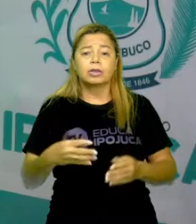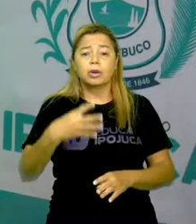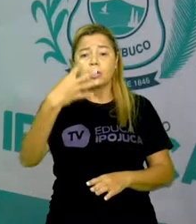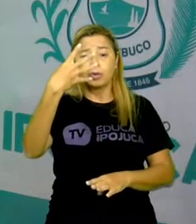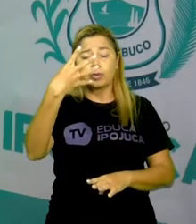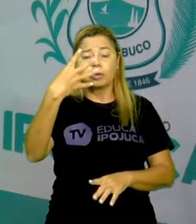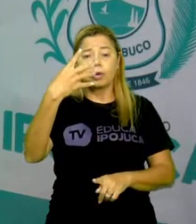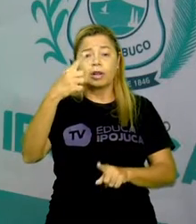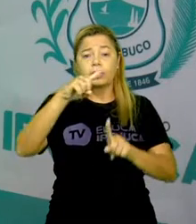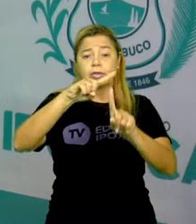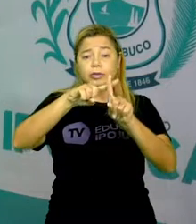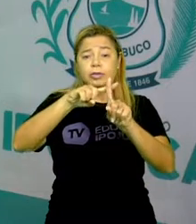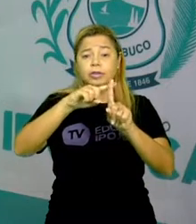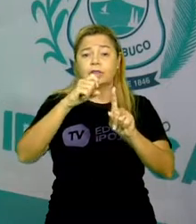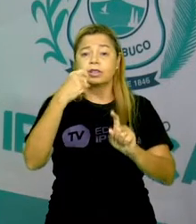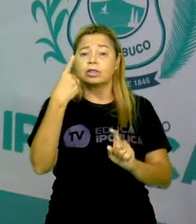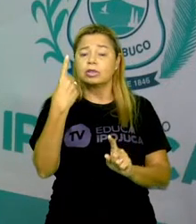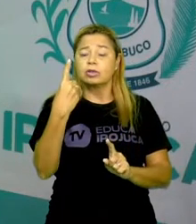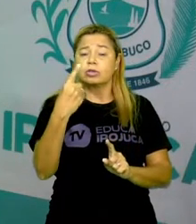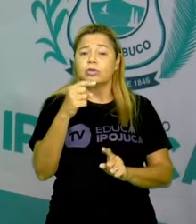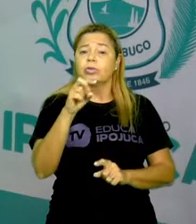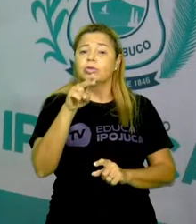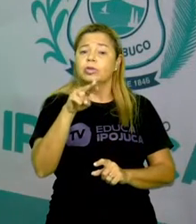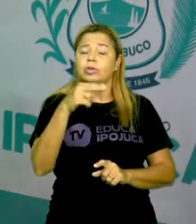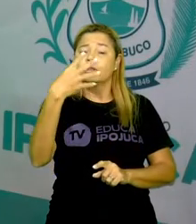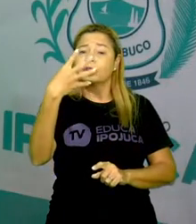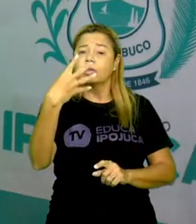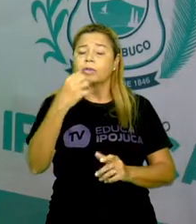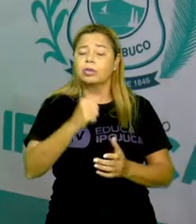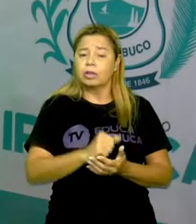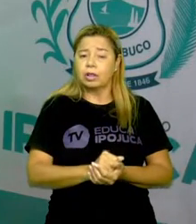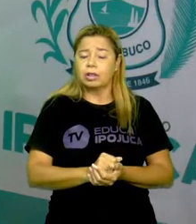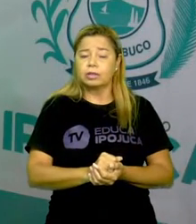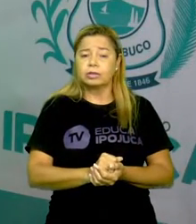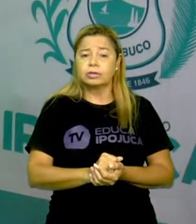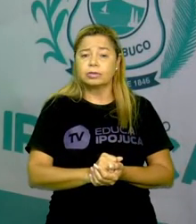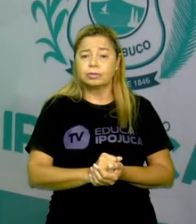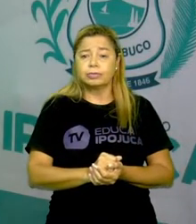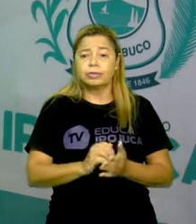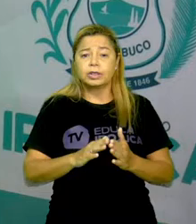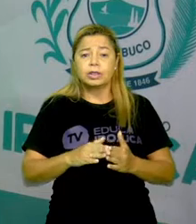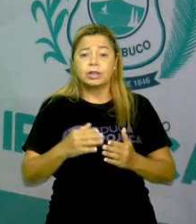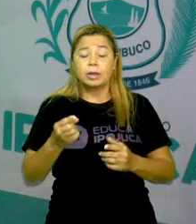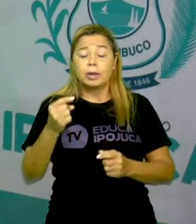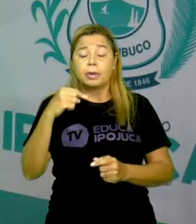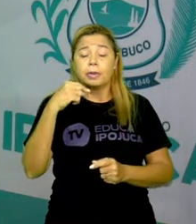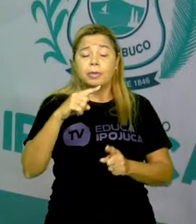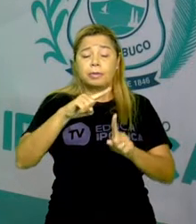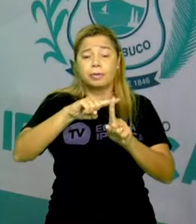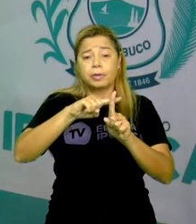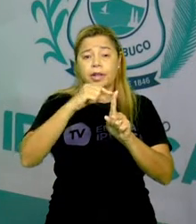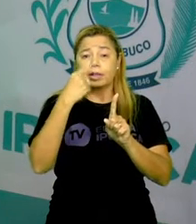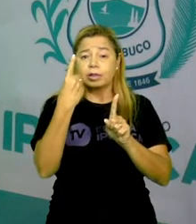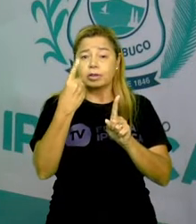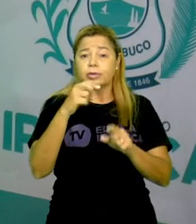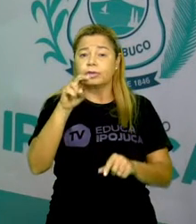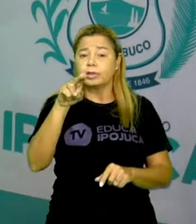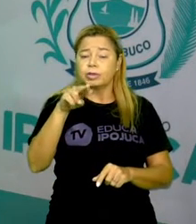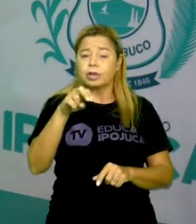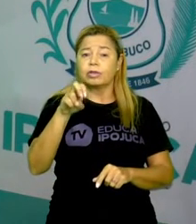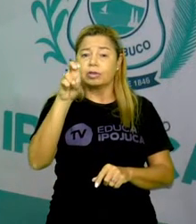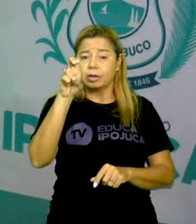1 vai dar 4, mais uma dezena de milhar completa, dá 5. O total